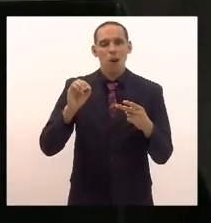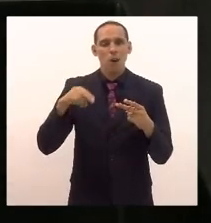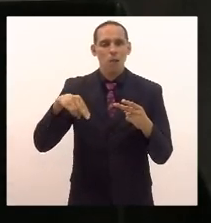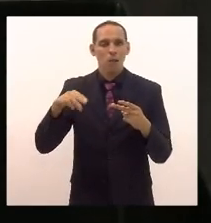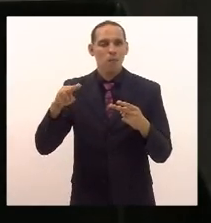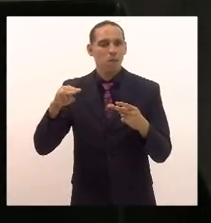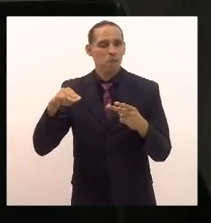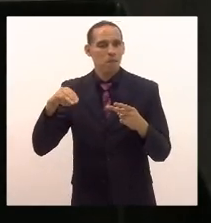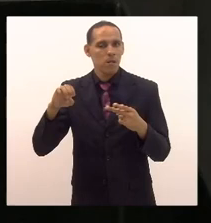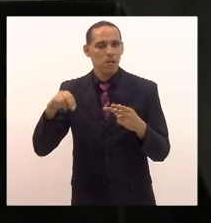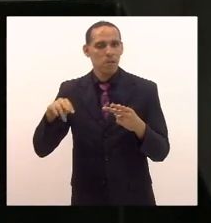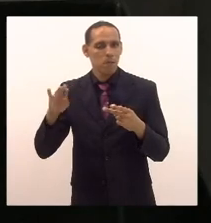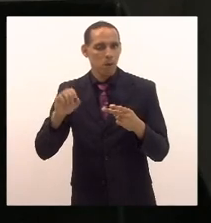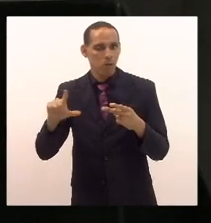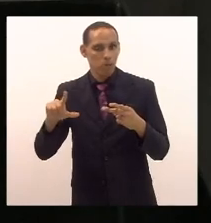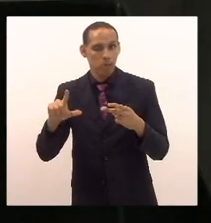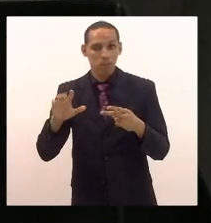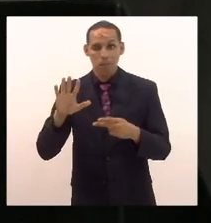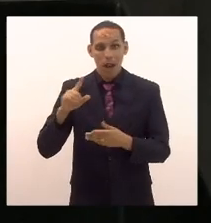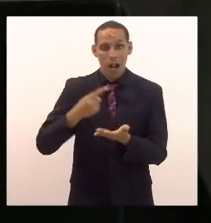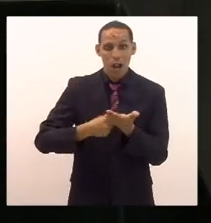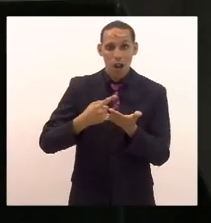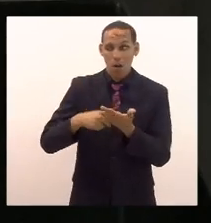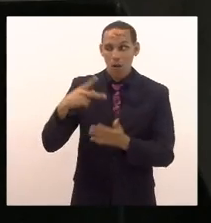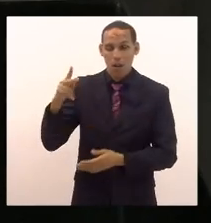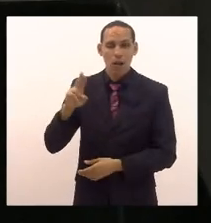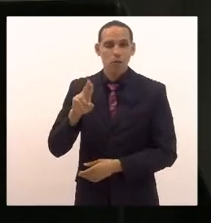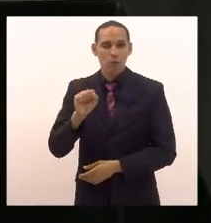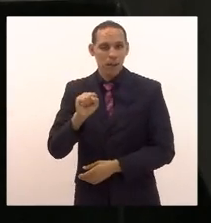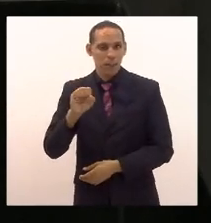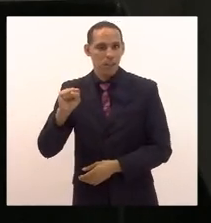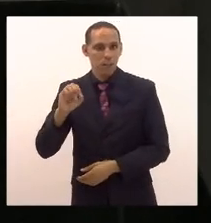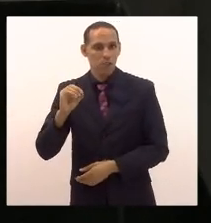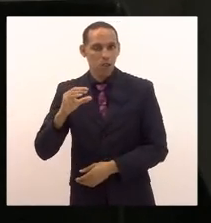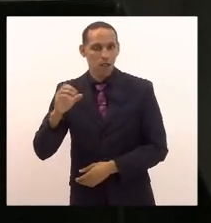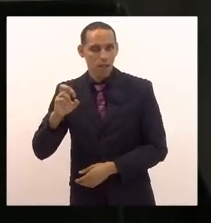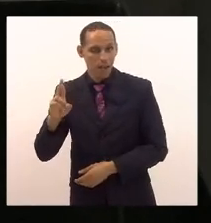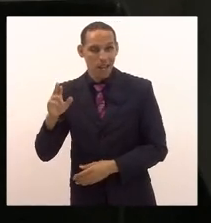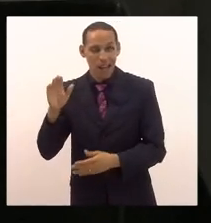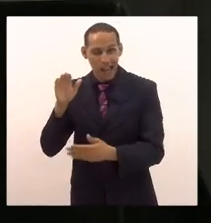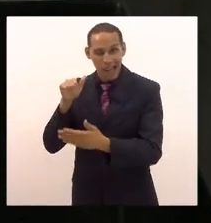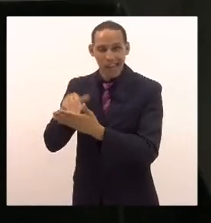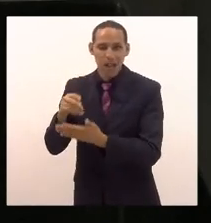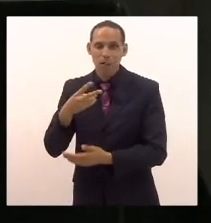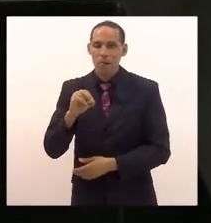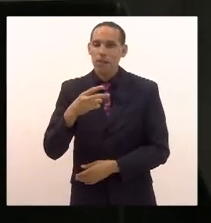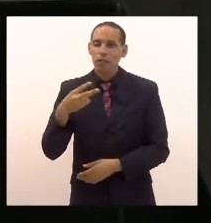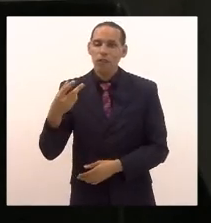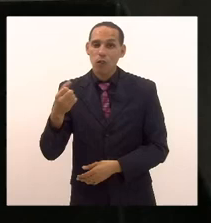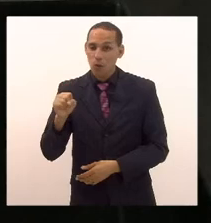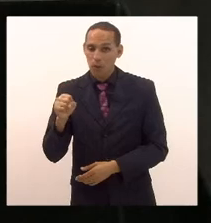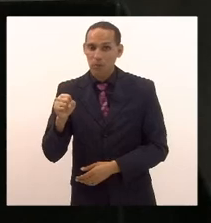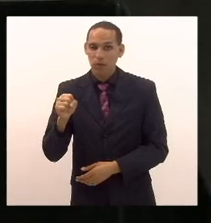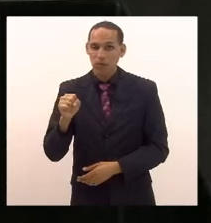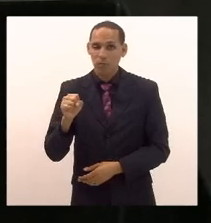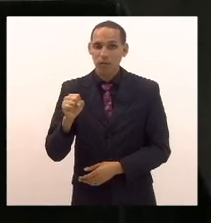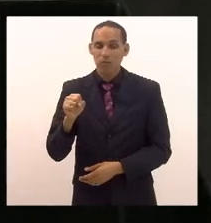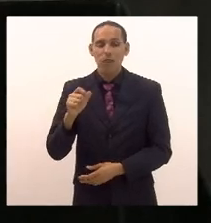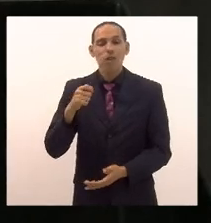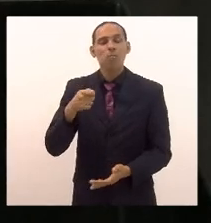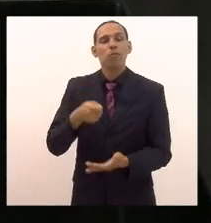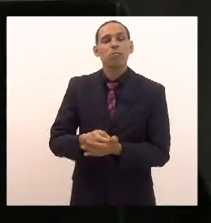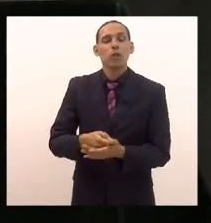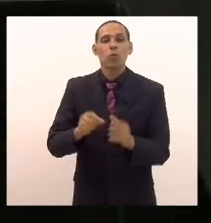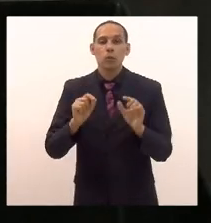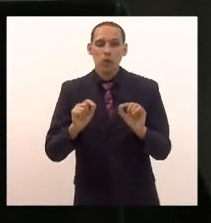já o acordo da iosoccer com validade até 2028 estipula que as